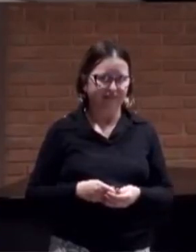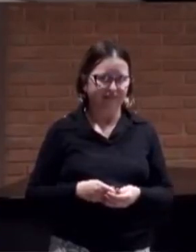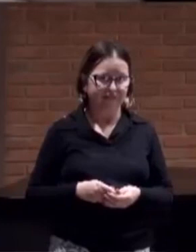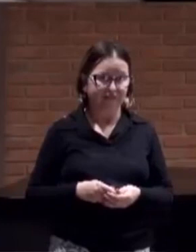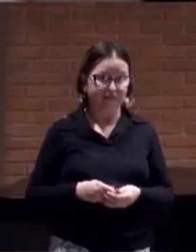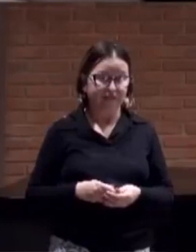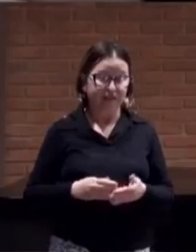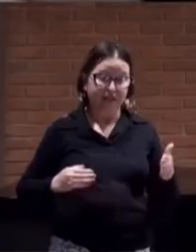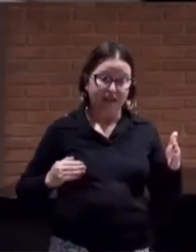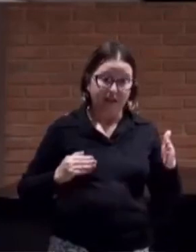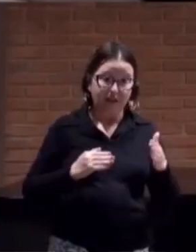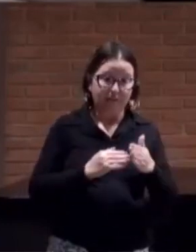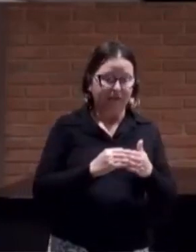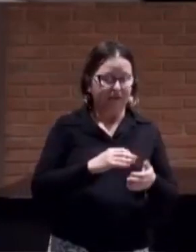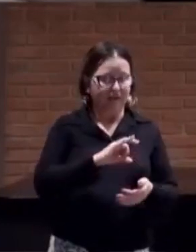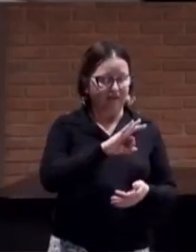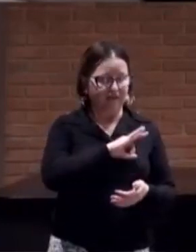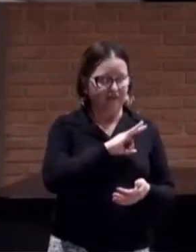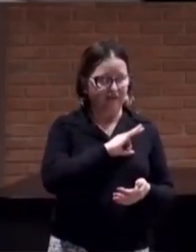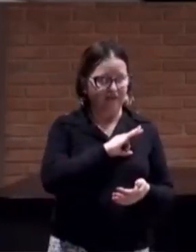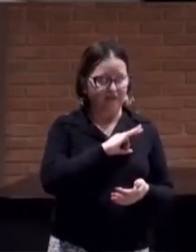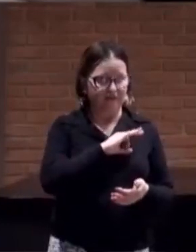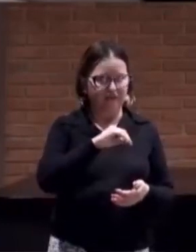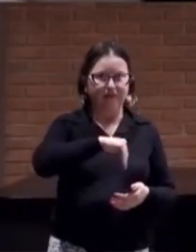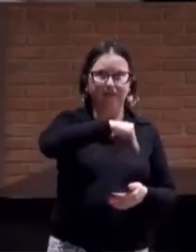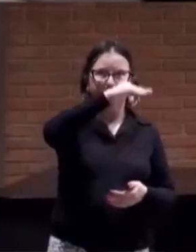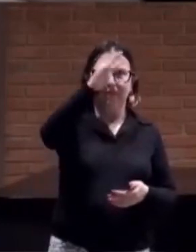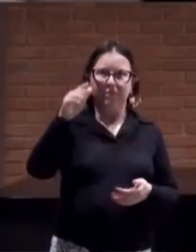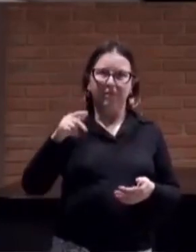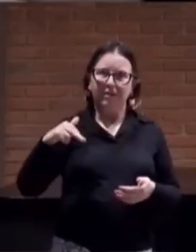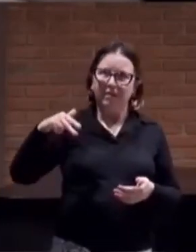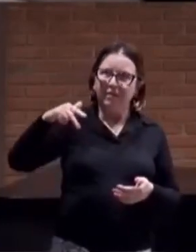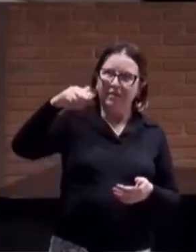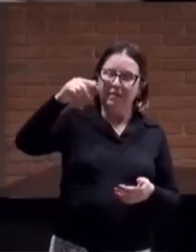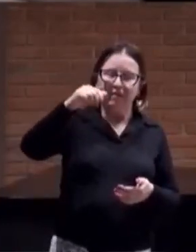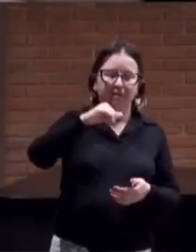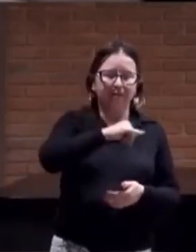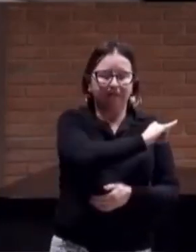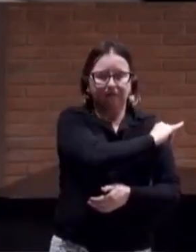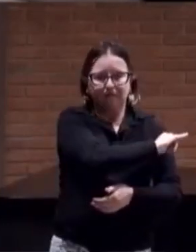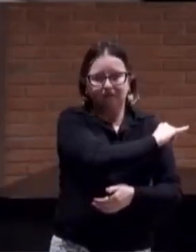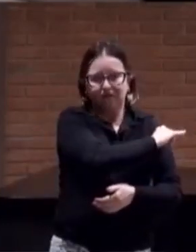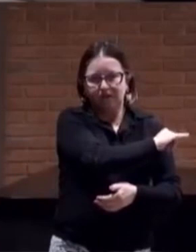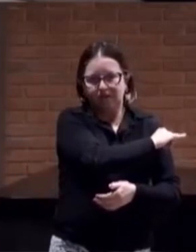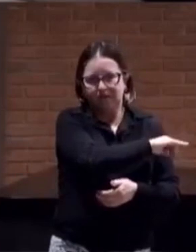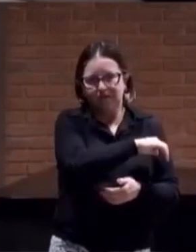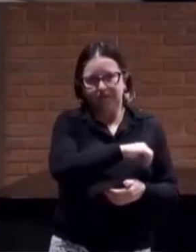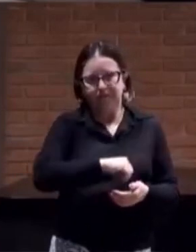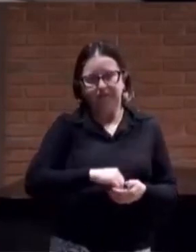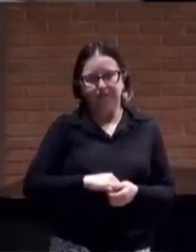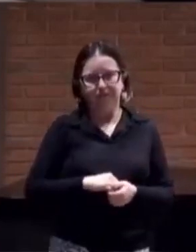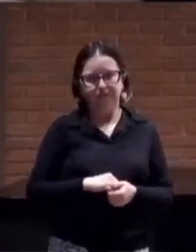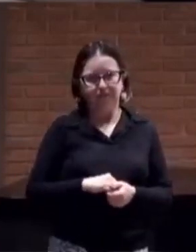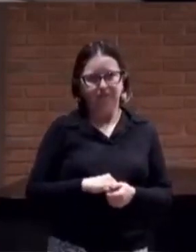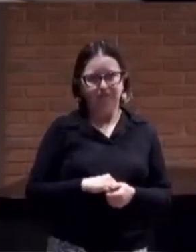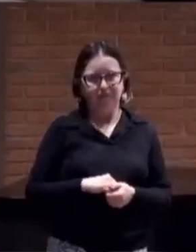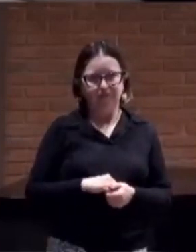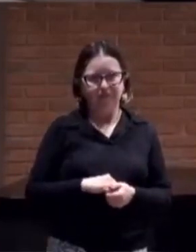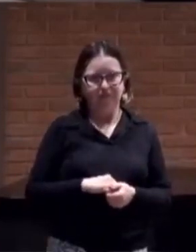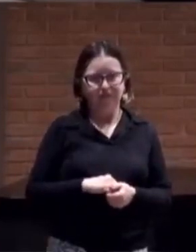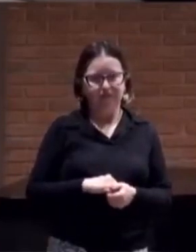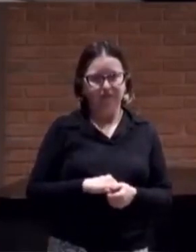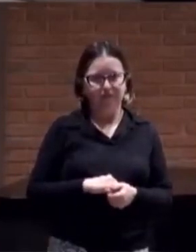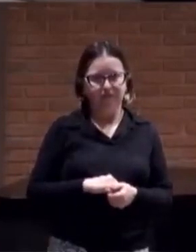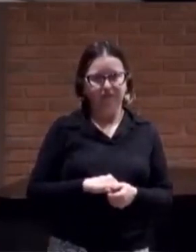impedindo que a polícia suba os montes, os morros do Rio de Janeiro, para tentar gerar paz, só